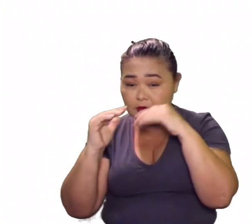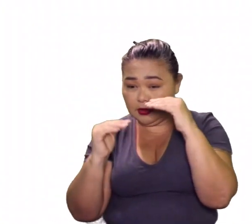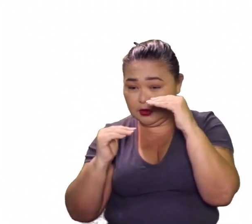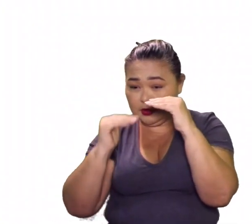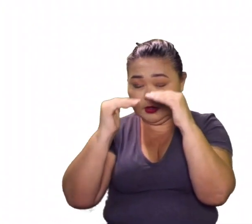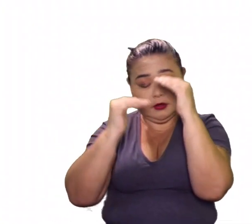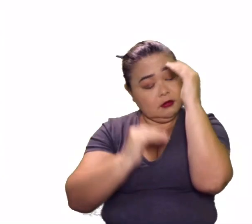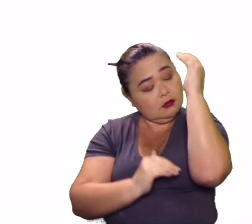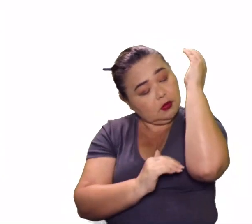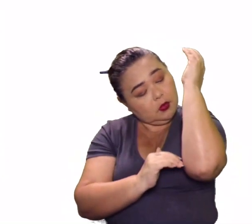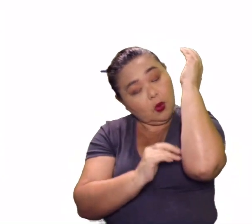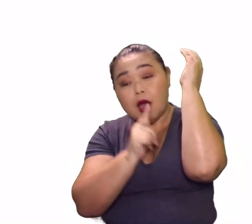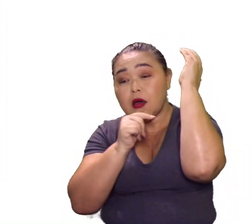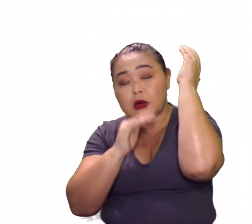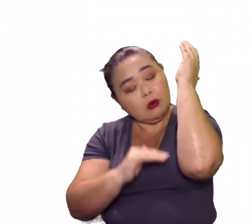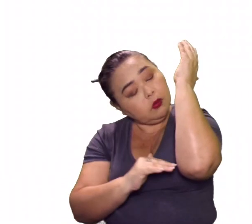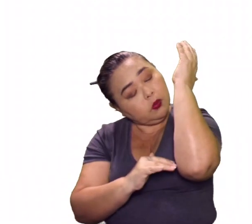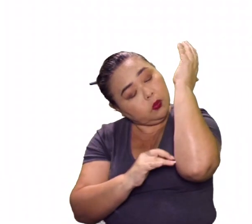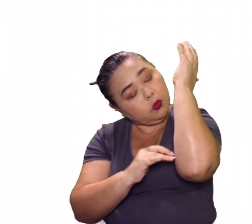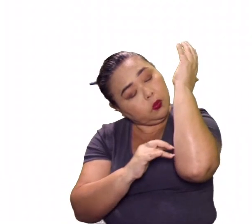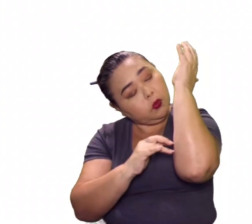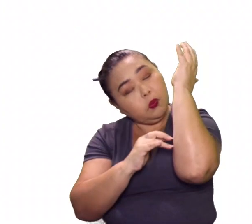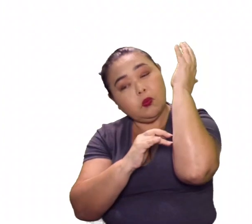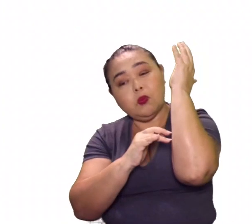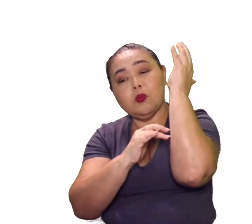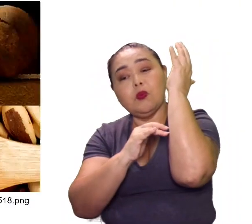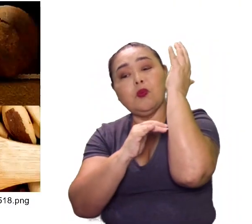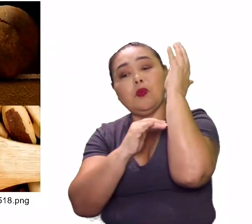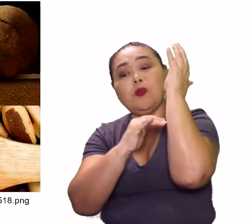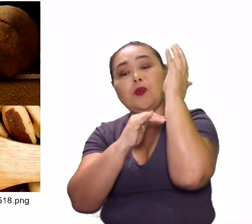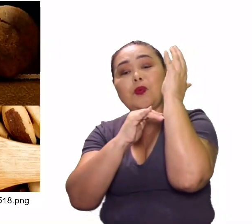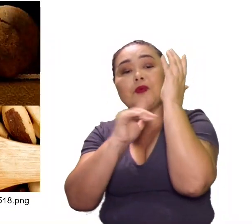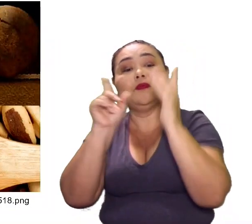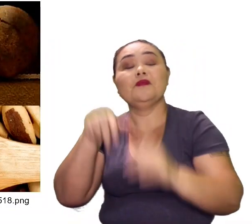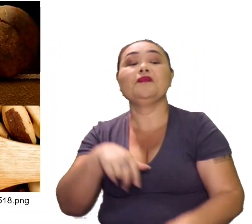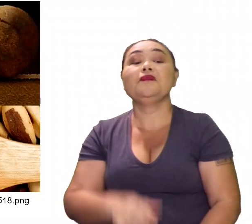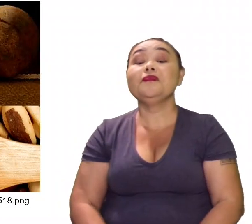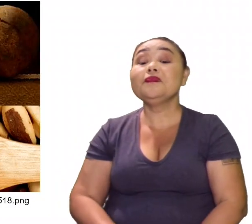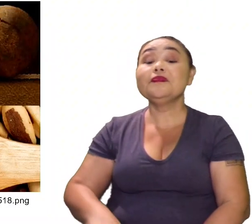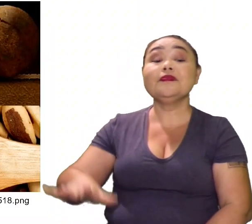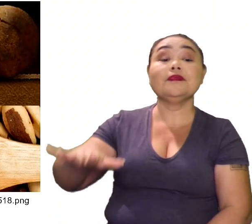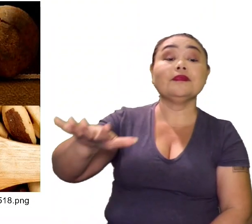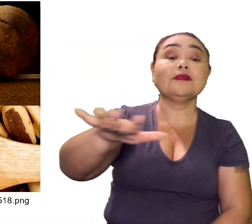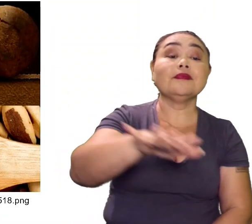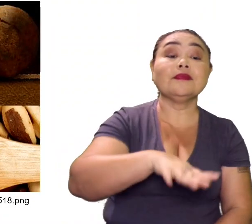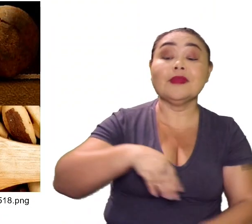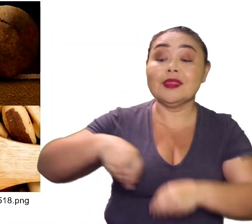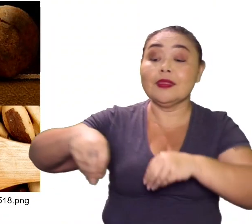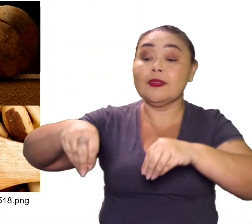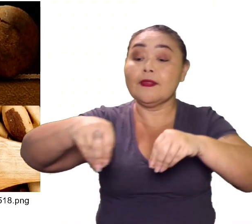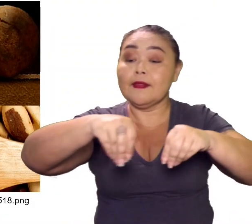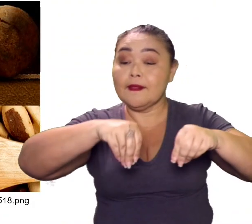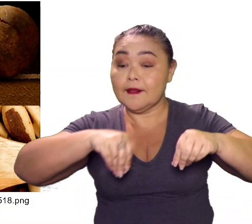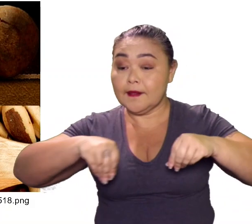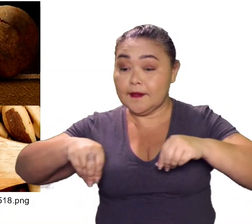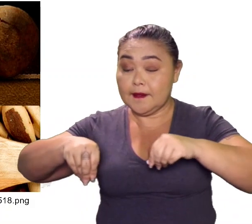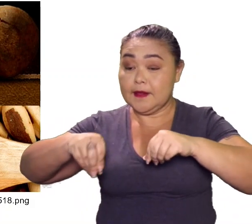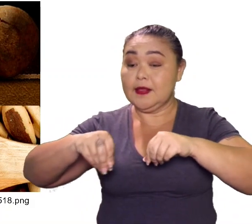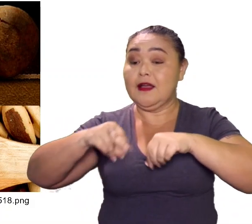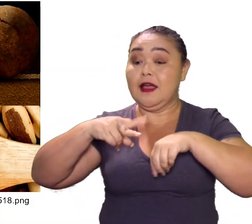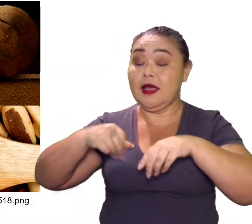Ó. Perfeito. Então, essa foi a mata de Igapó. E aí temos a mata de terra